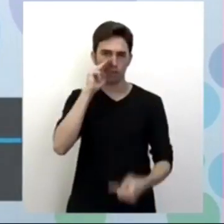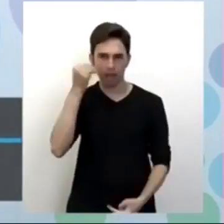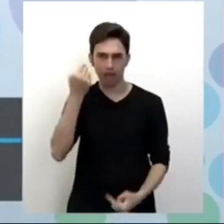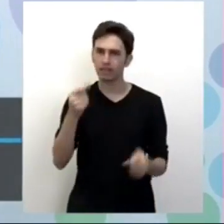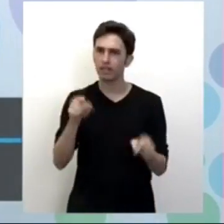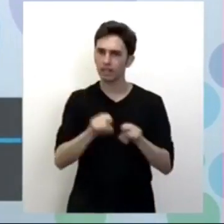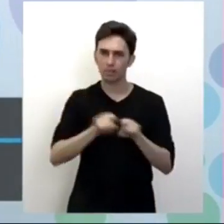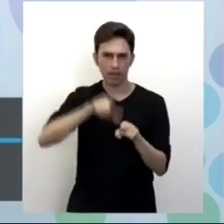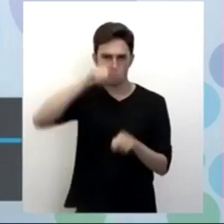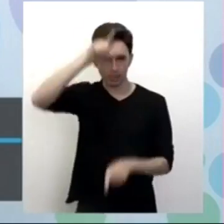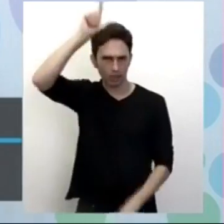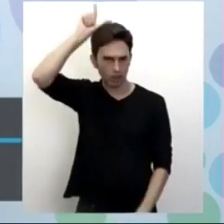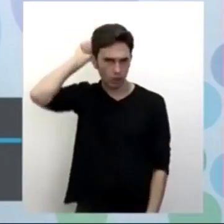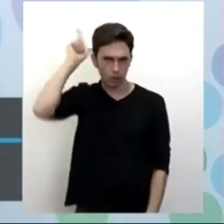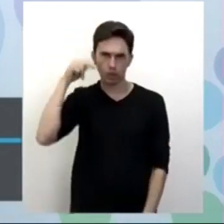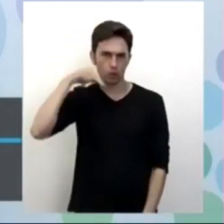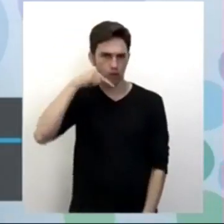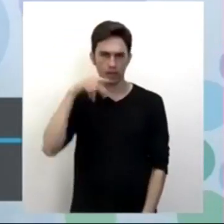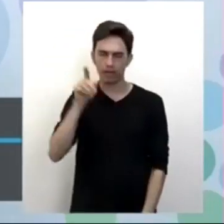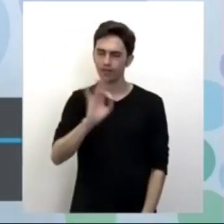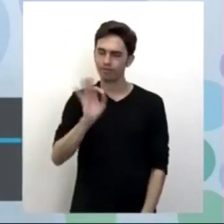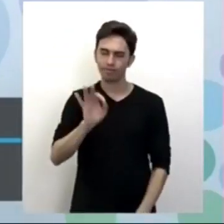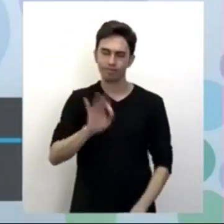Lenin. Vamos passar para o próximo, por gentileza?